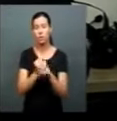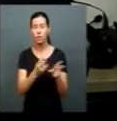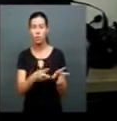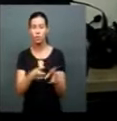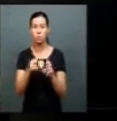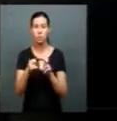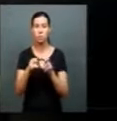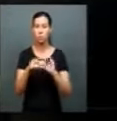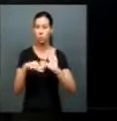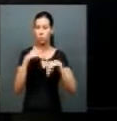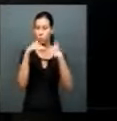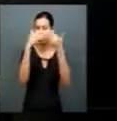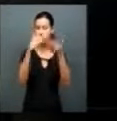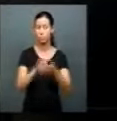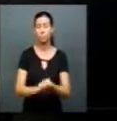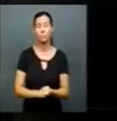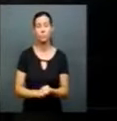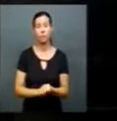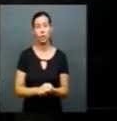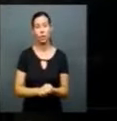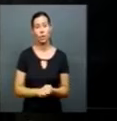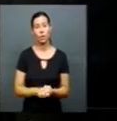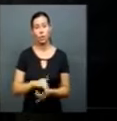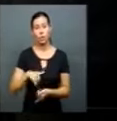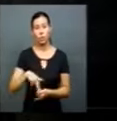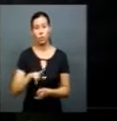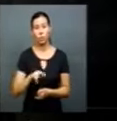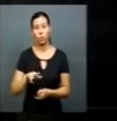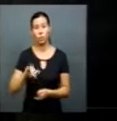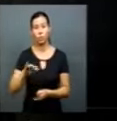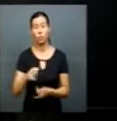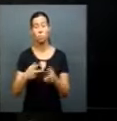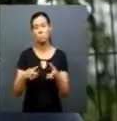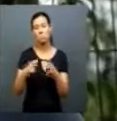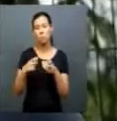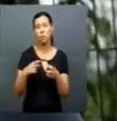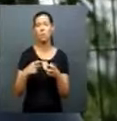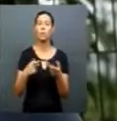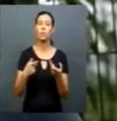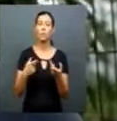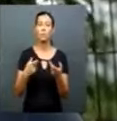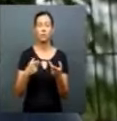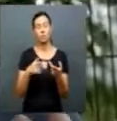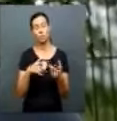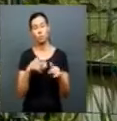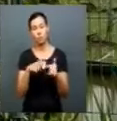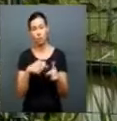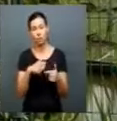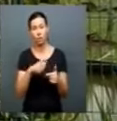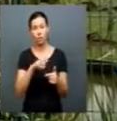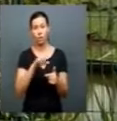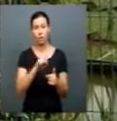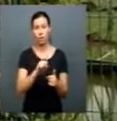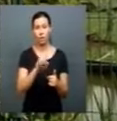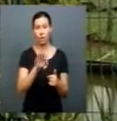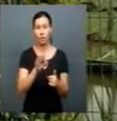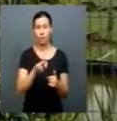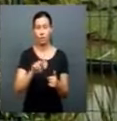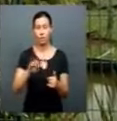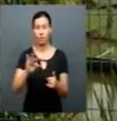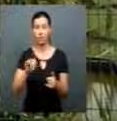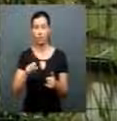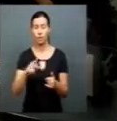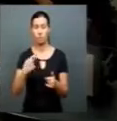do meu empreendimento. Yuri explica que a startup é bem recebida no mercado. Mas assim como o Gabriel e o Iago contaram no início